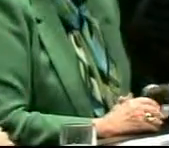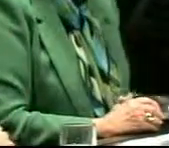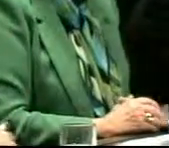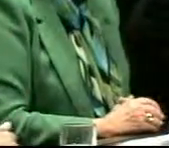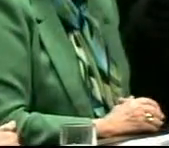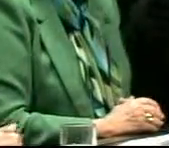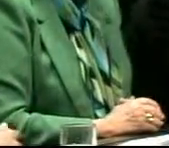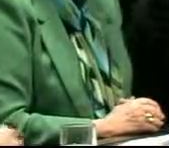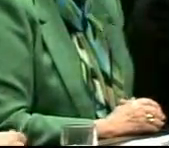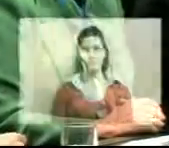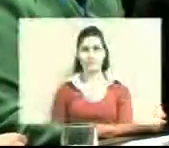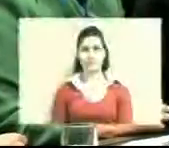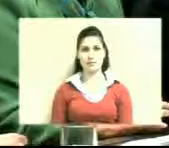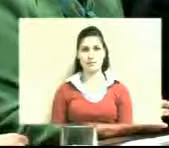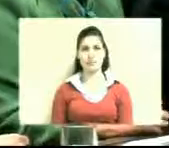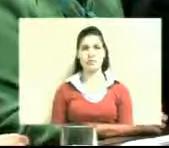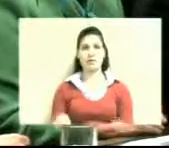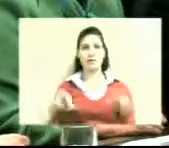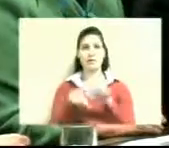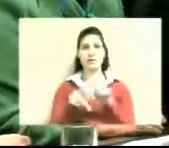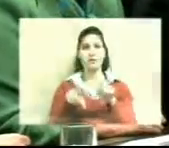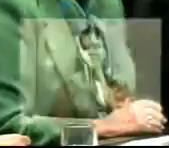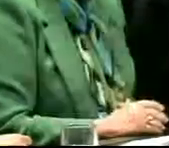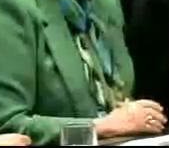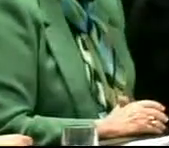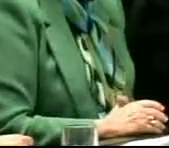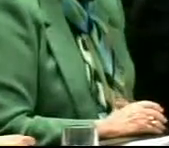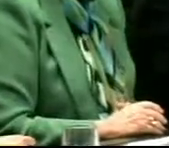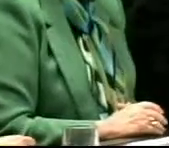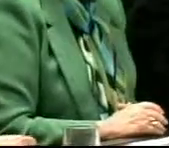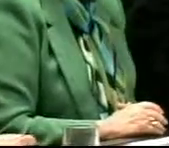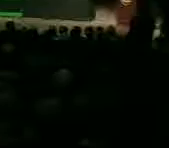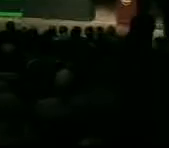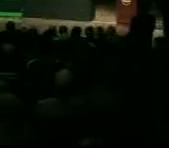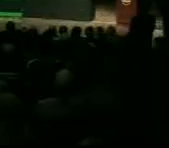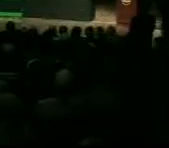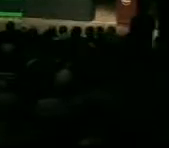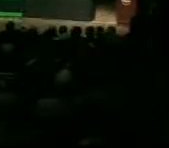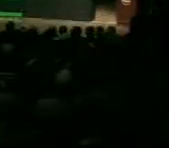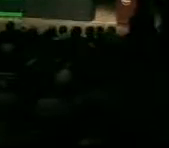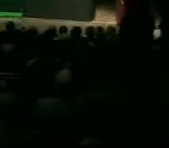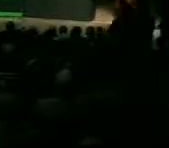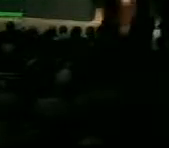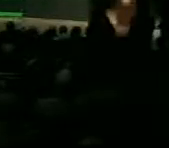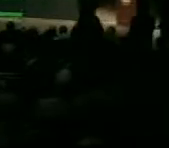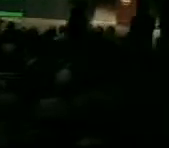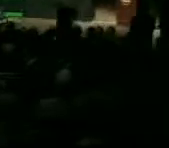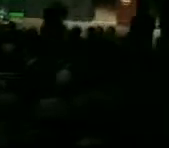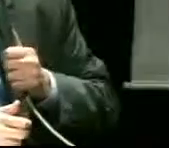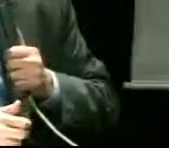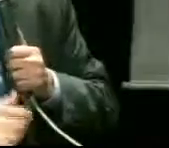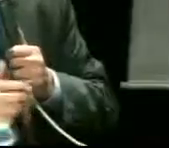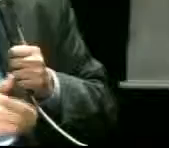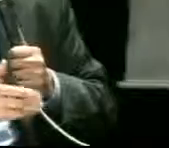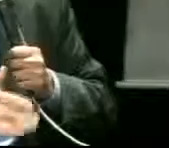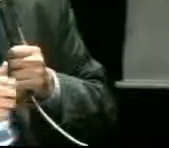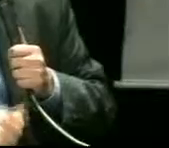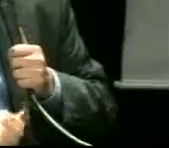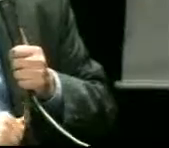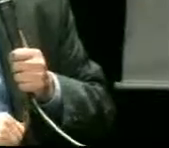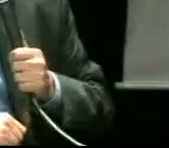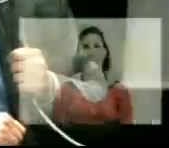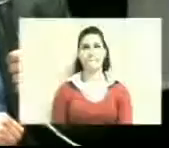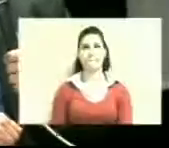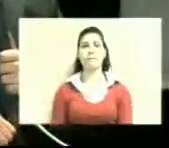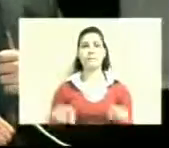pouco, em Poço das Antas, no 39º dia do porco, como é